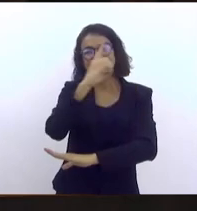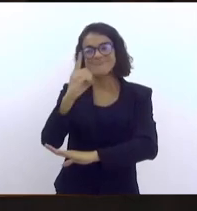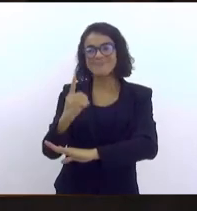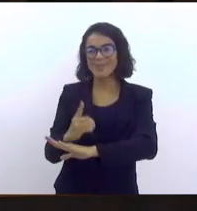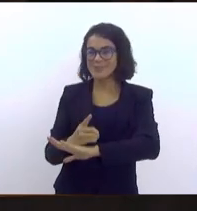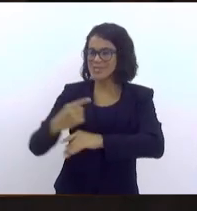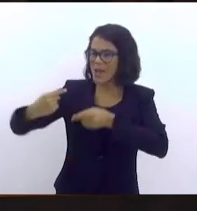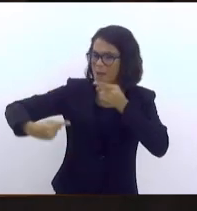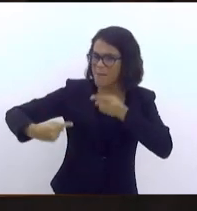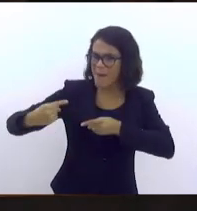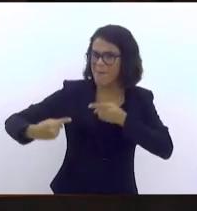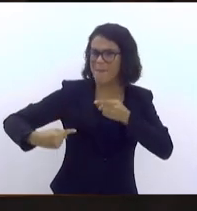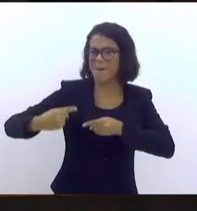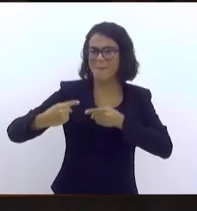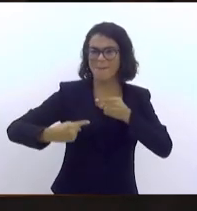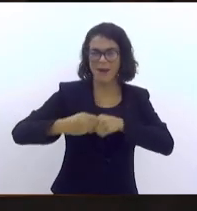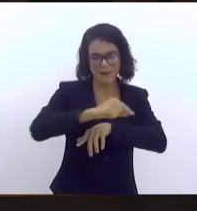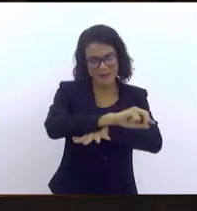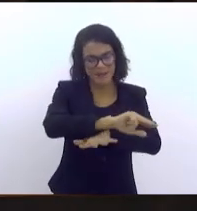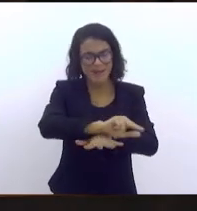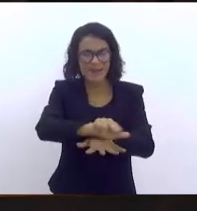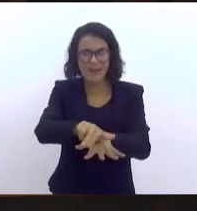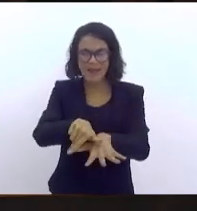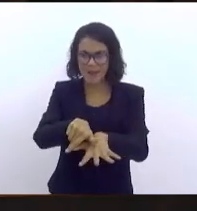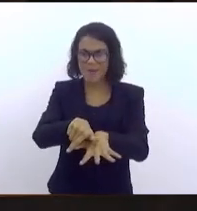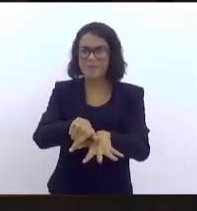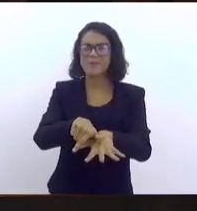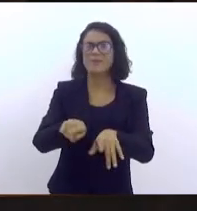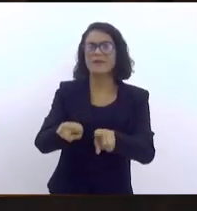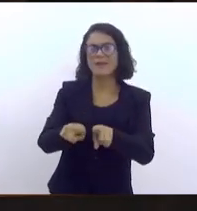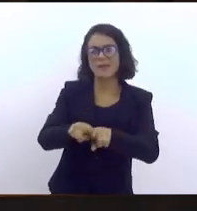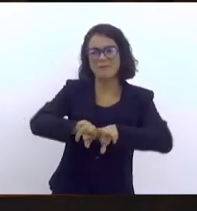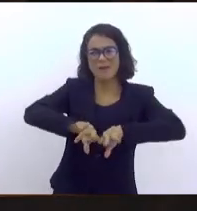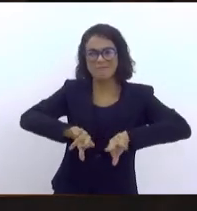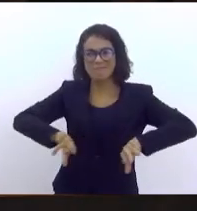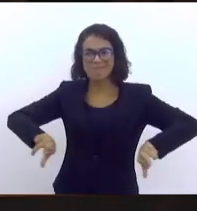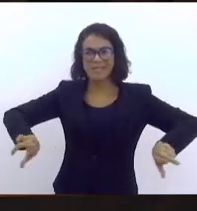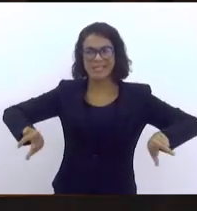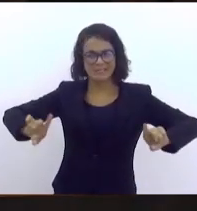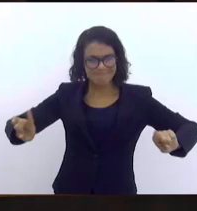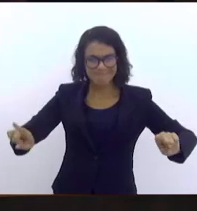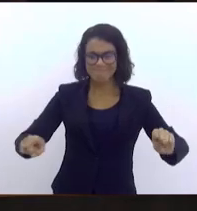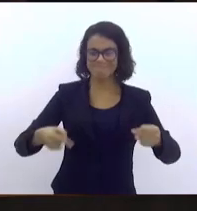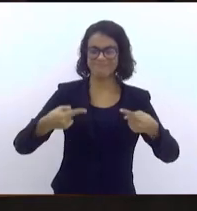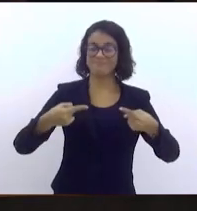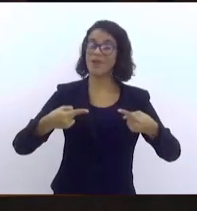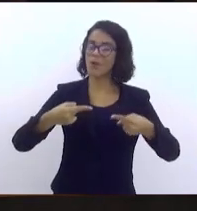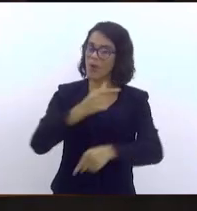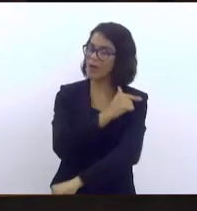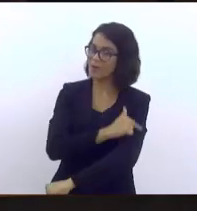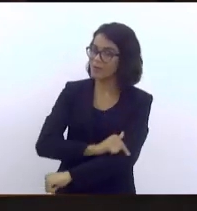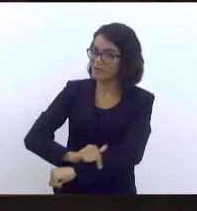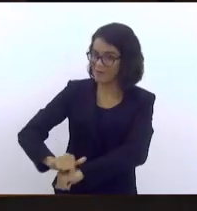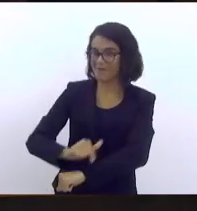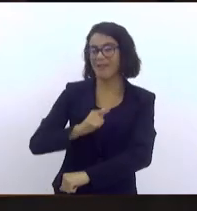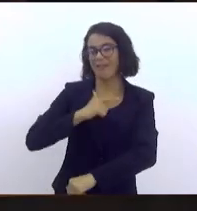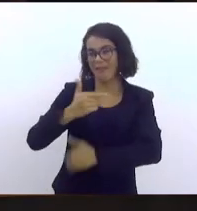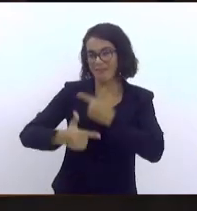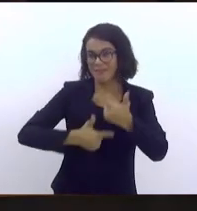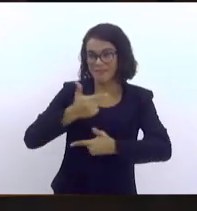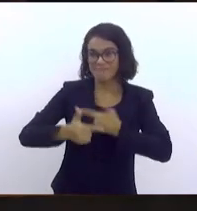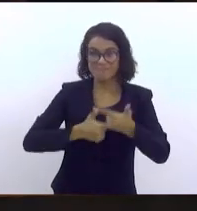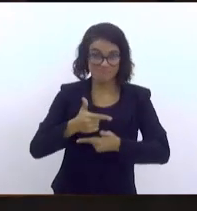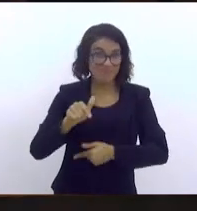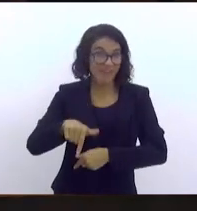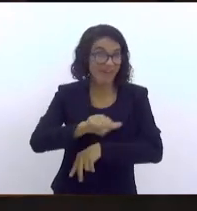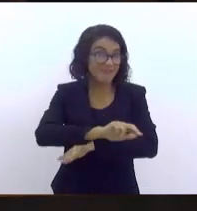muito debate em que a pluralidade a antítese AD divergência com educação seja exercitada nessa